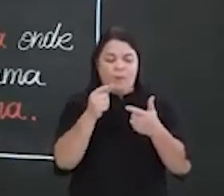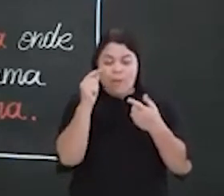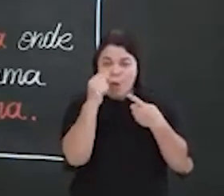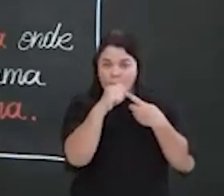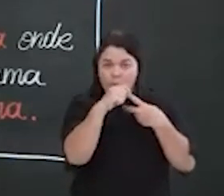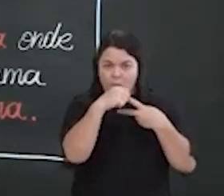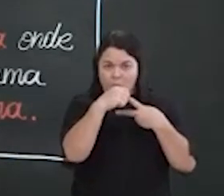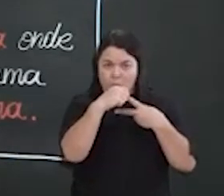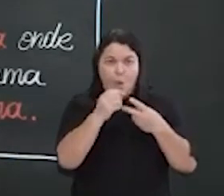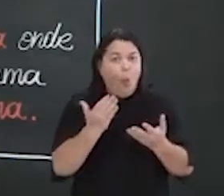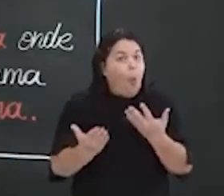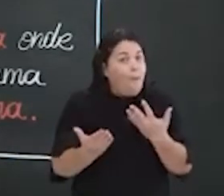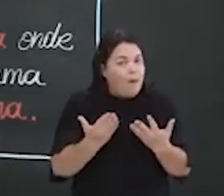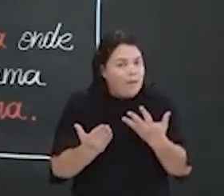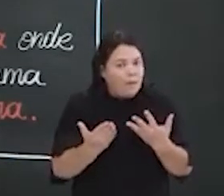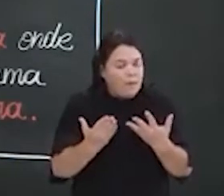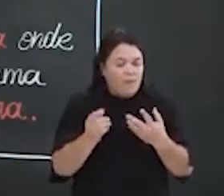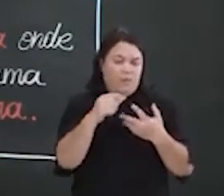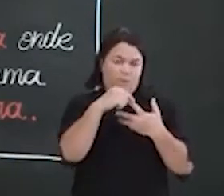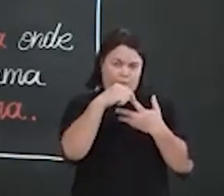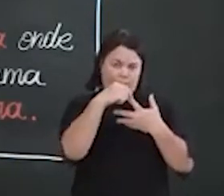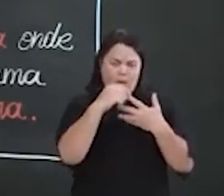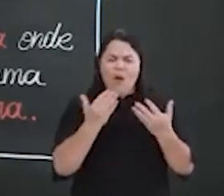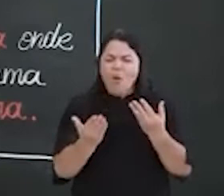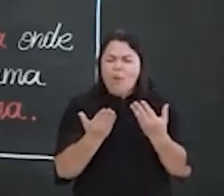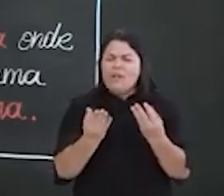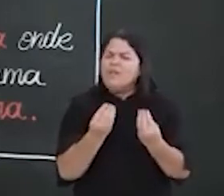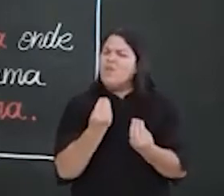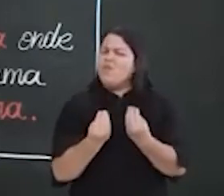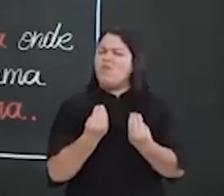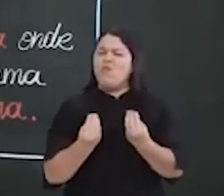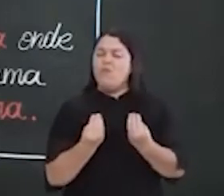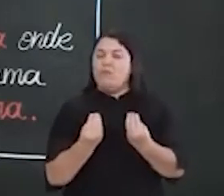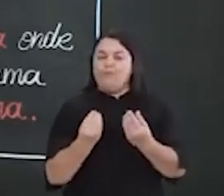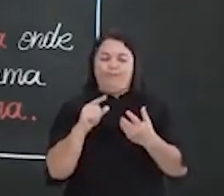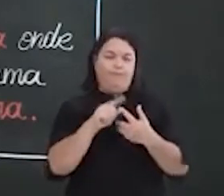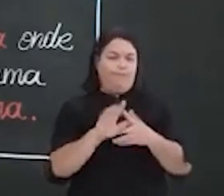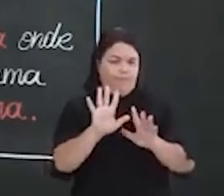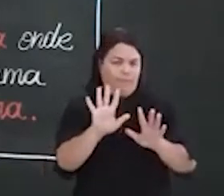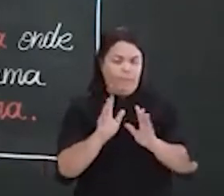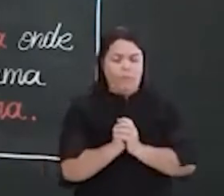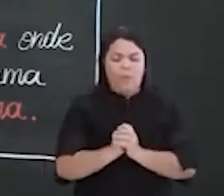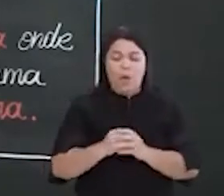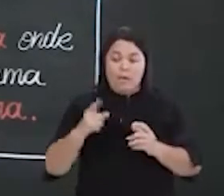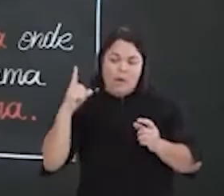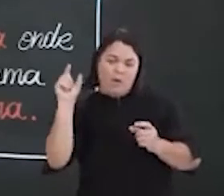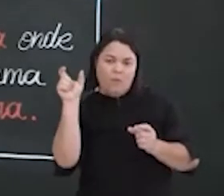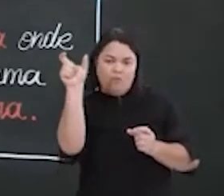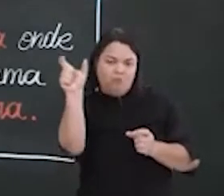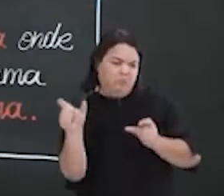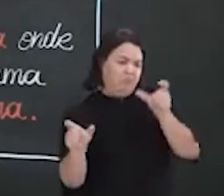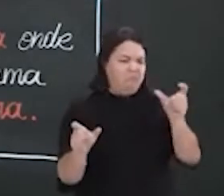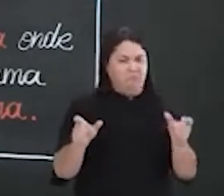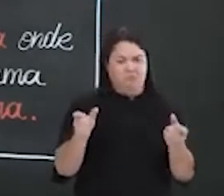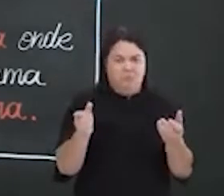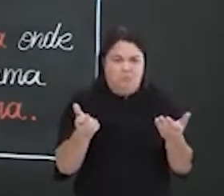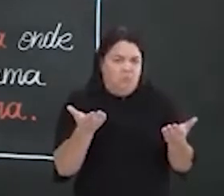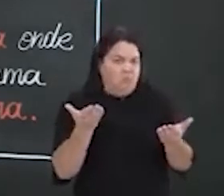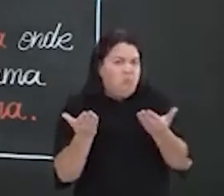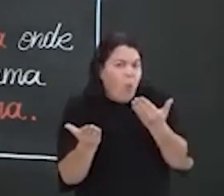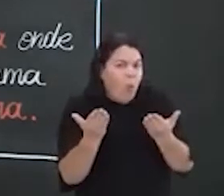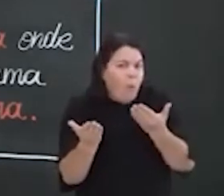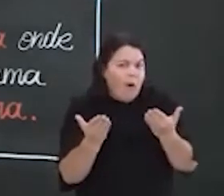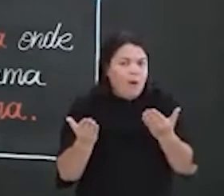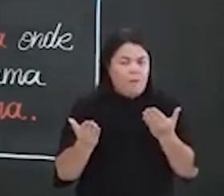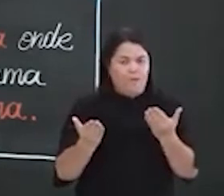com calma, ok? Quando eu estiver falando de comparação, geralmente eu vou estar comparando um elemento com outro. Então, pensa comigo.